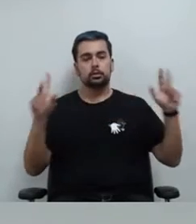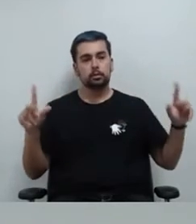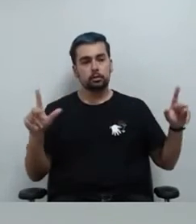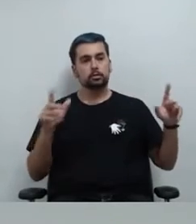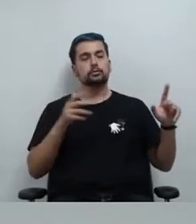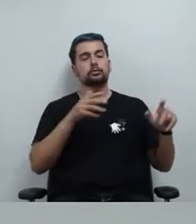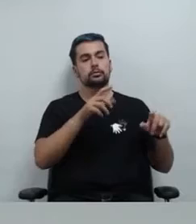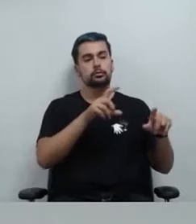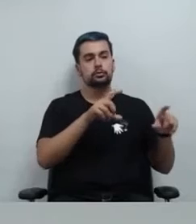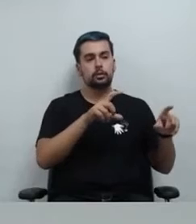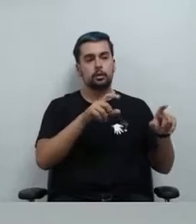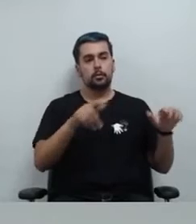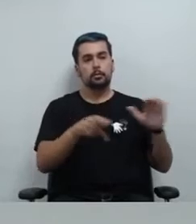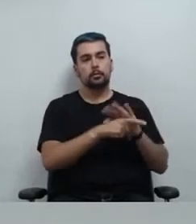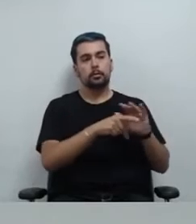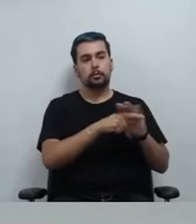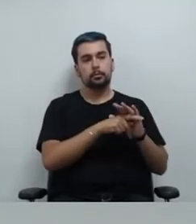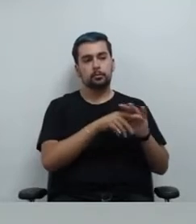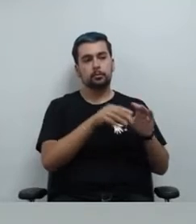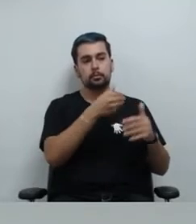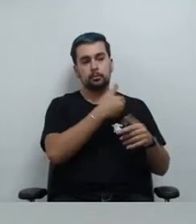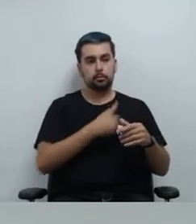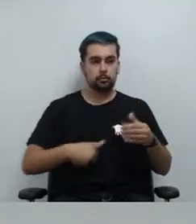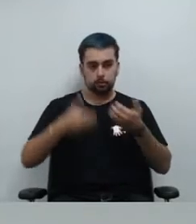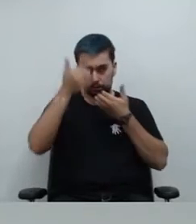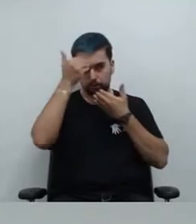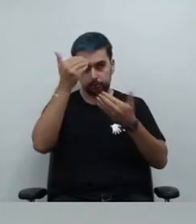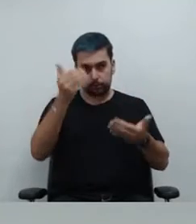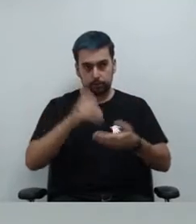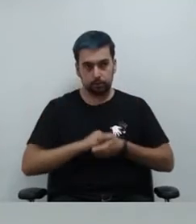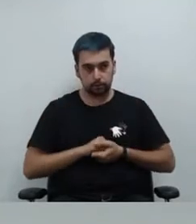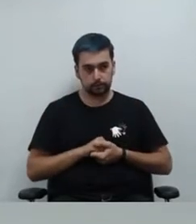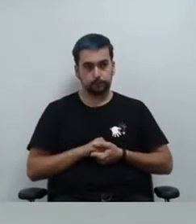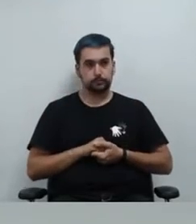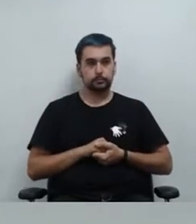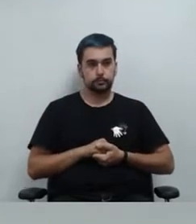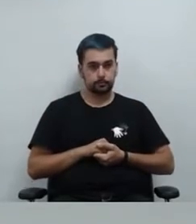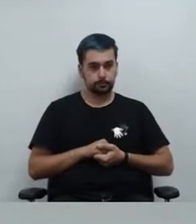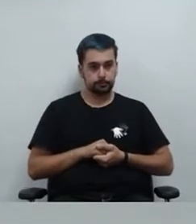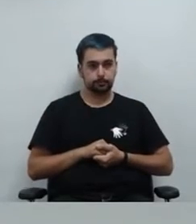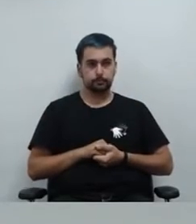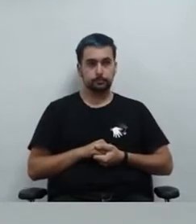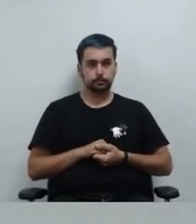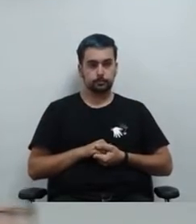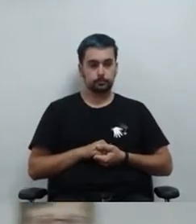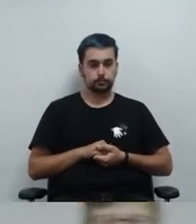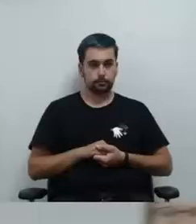pública, juntamente com essa coordenação especializada. Muito obrigada.